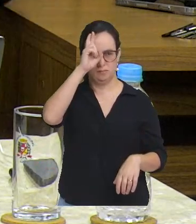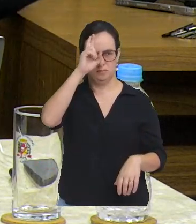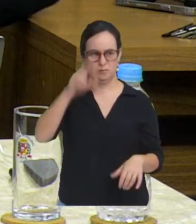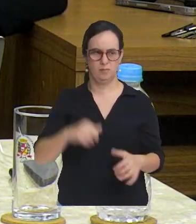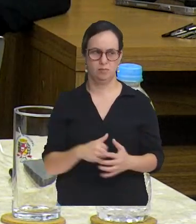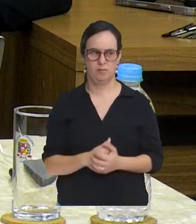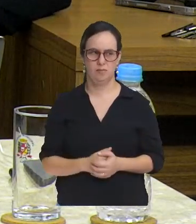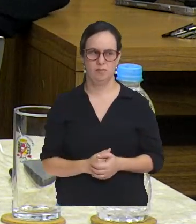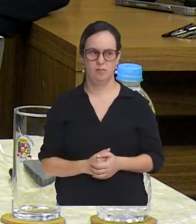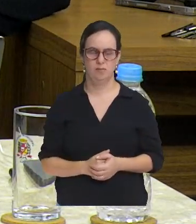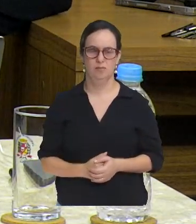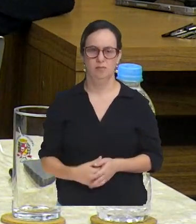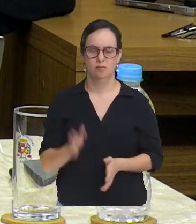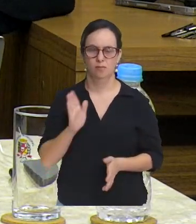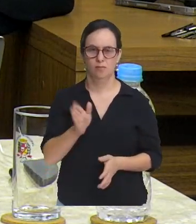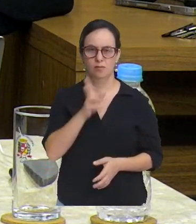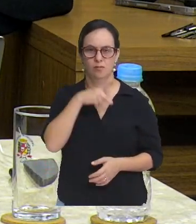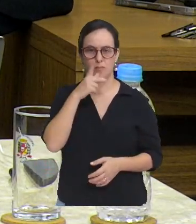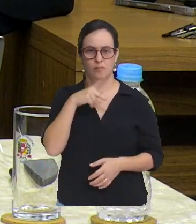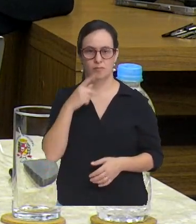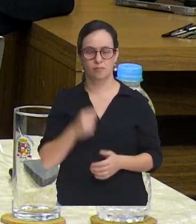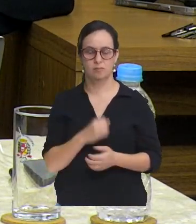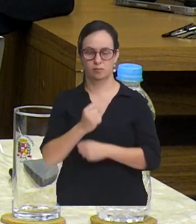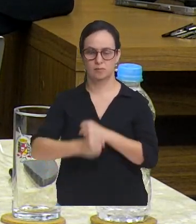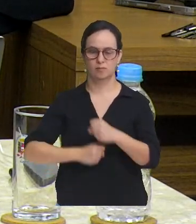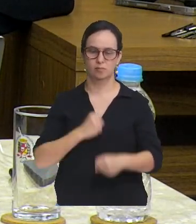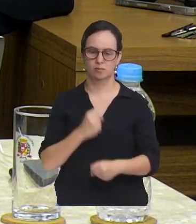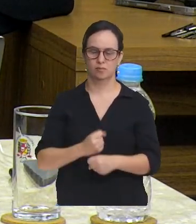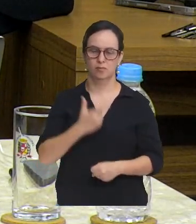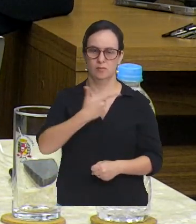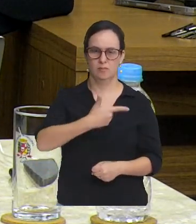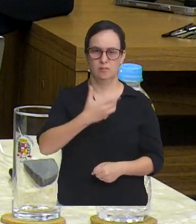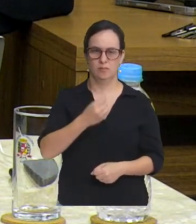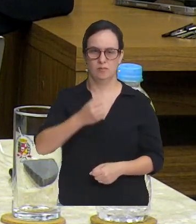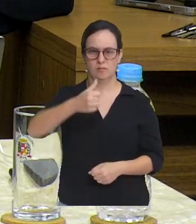senhor comentou, em 2019 nós estivemos conhecendo